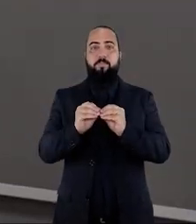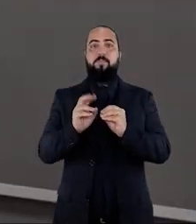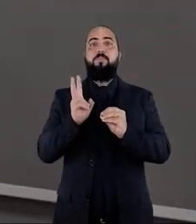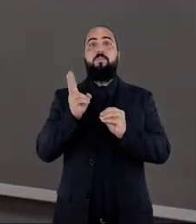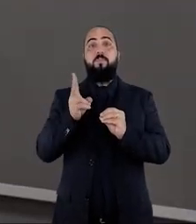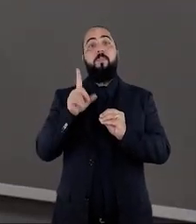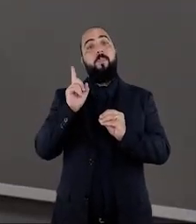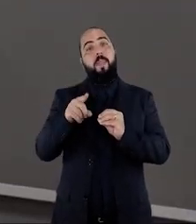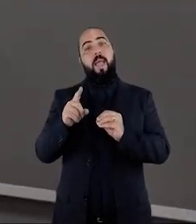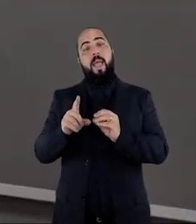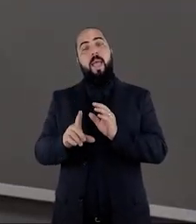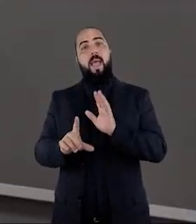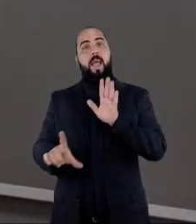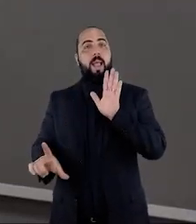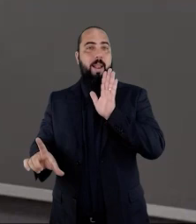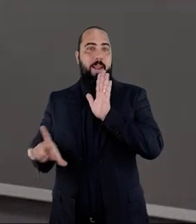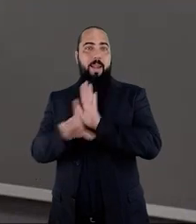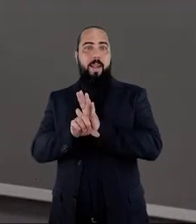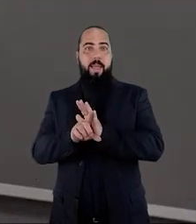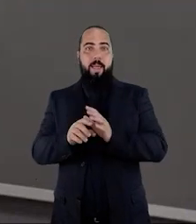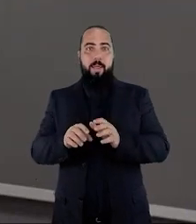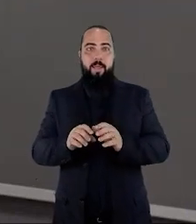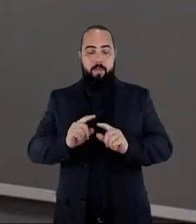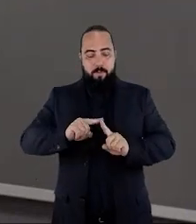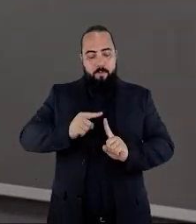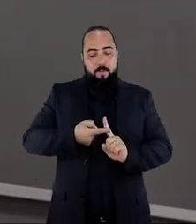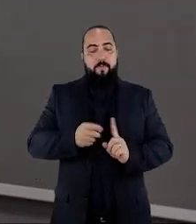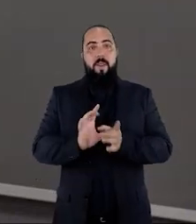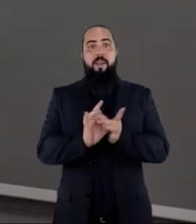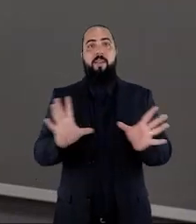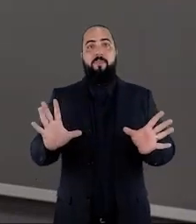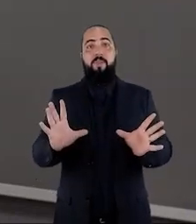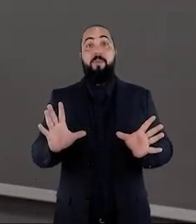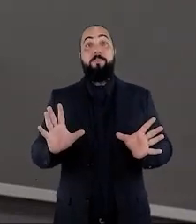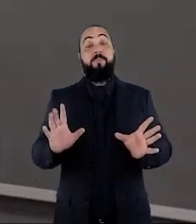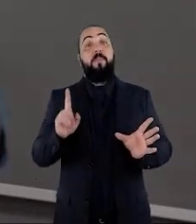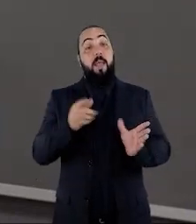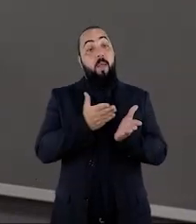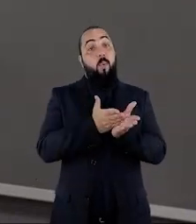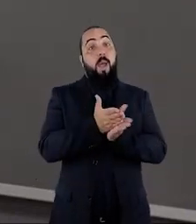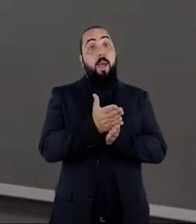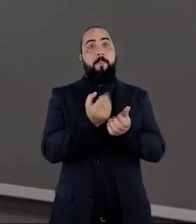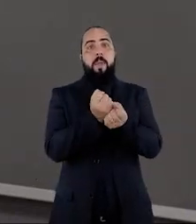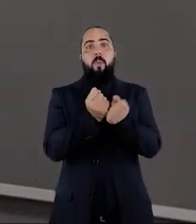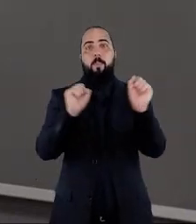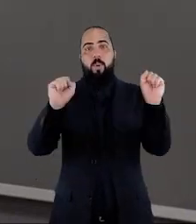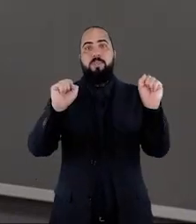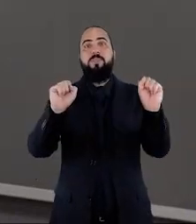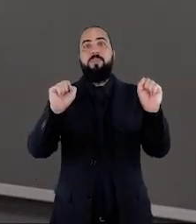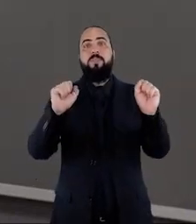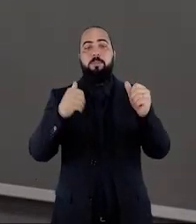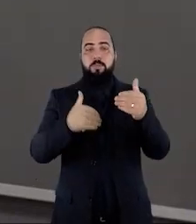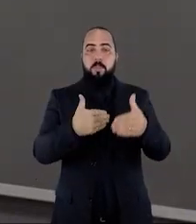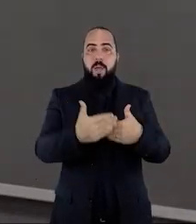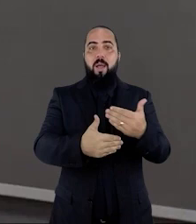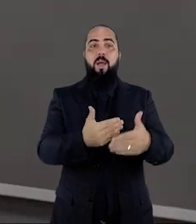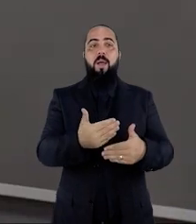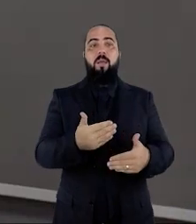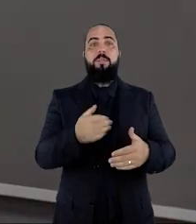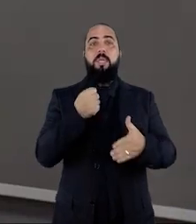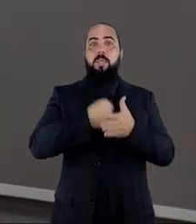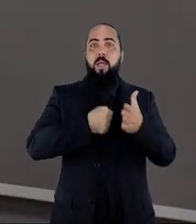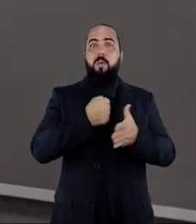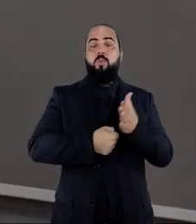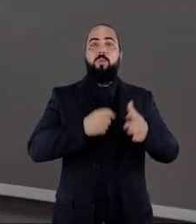reúne essas duas situações, que é a Lei do Ventre Livre de 1871. É considerada, né, um caminho para a abolição,